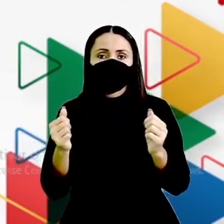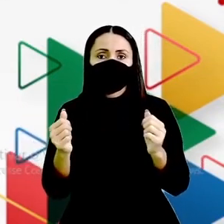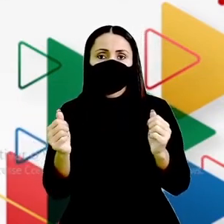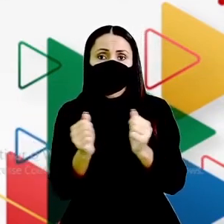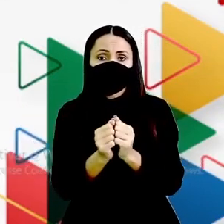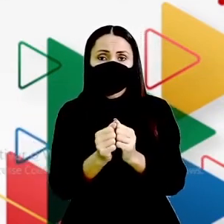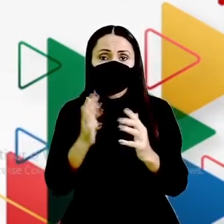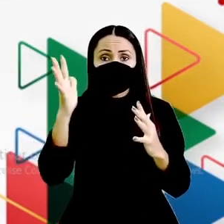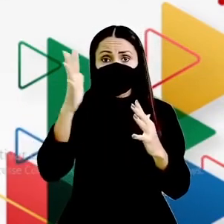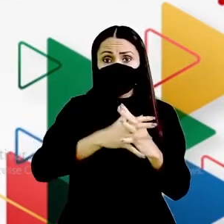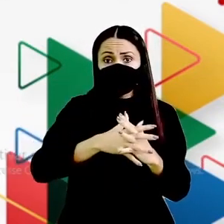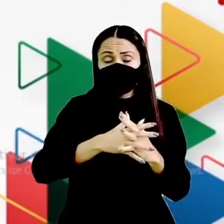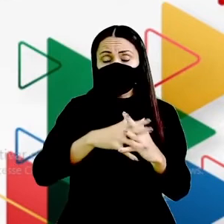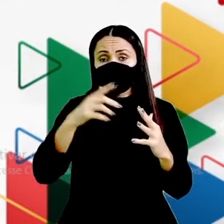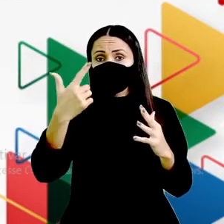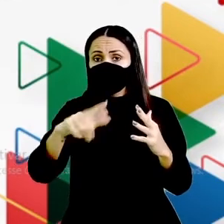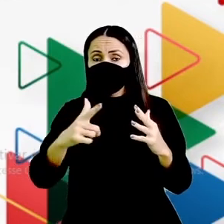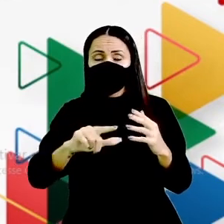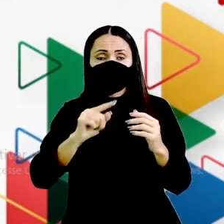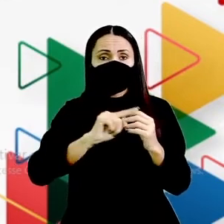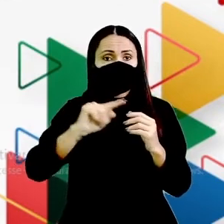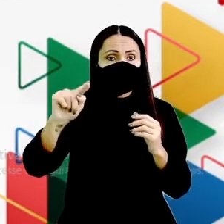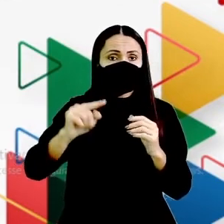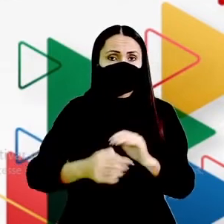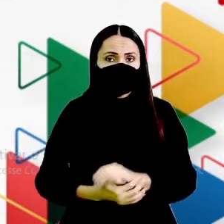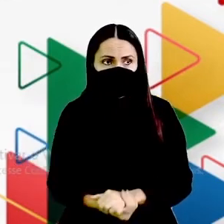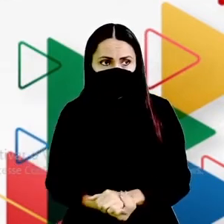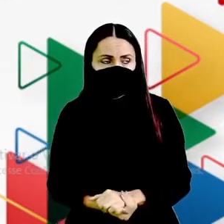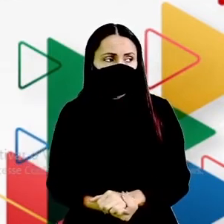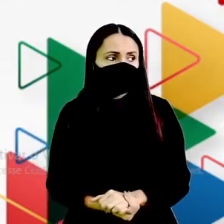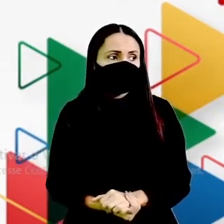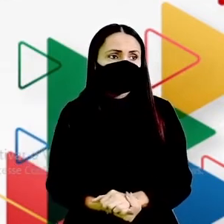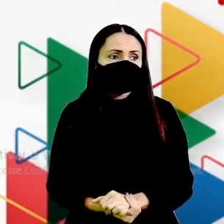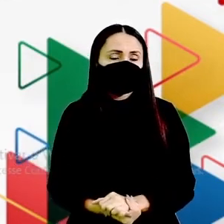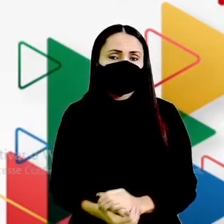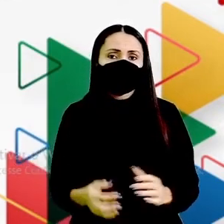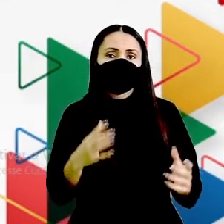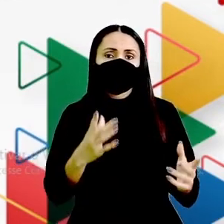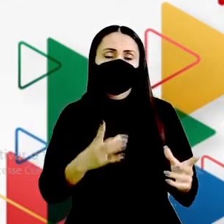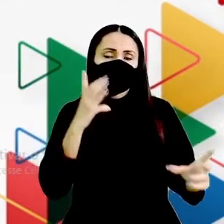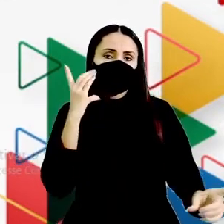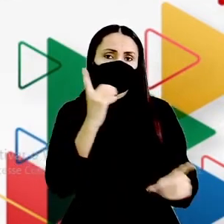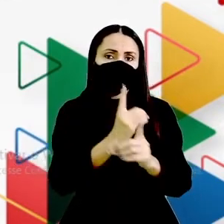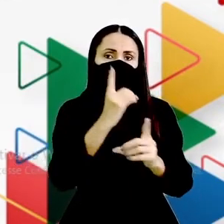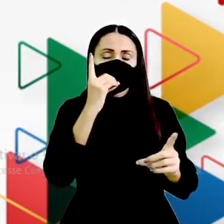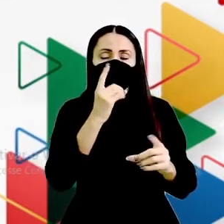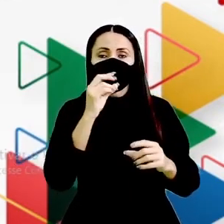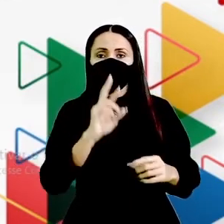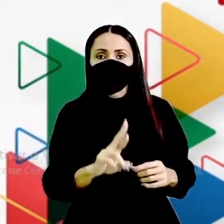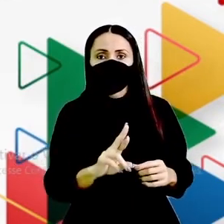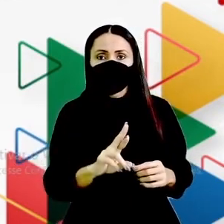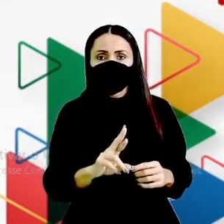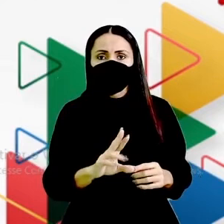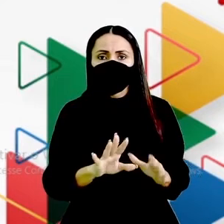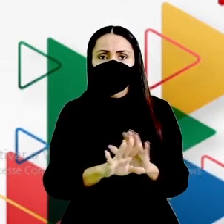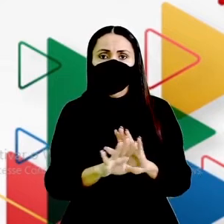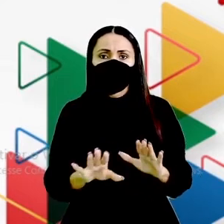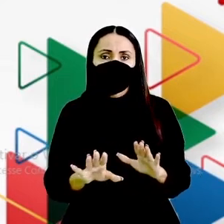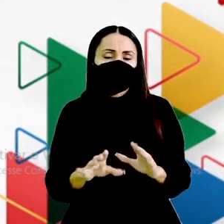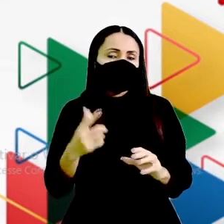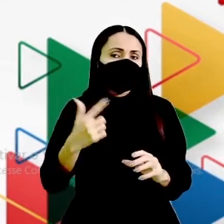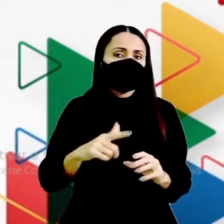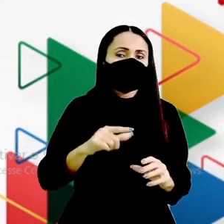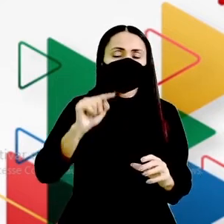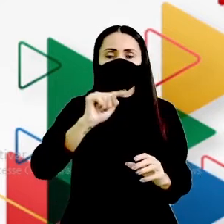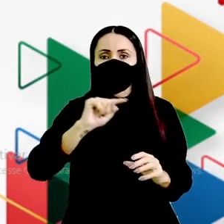tônica. Então, se aí fosse encontrar com R, não teria acento. Não teria, porque a vogal exatamente. A seguida de consoante não vai ter